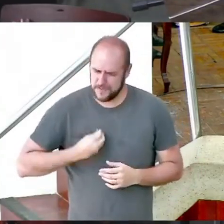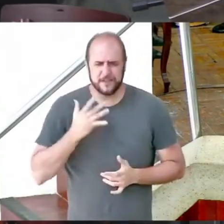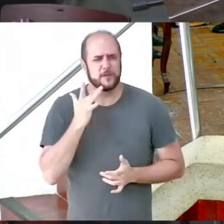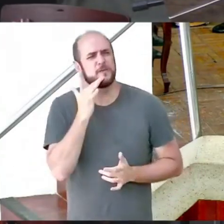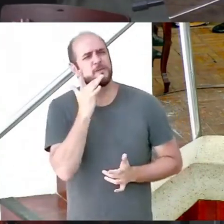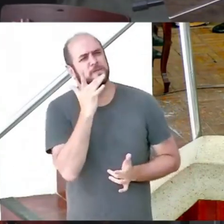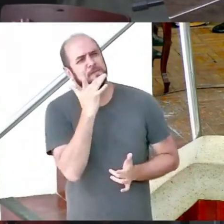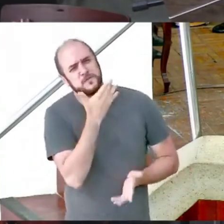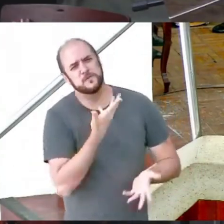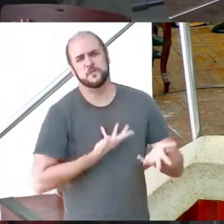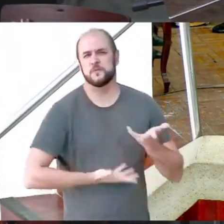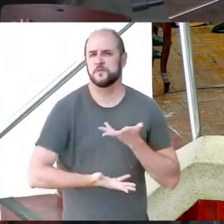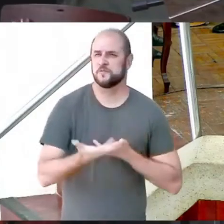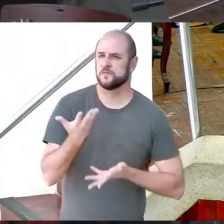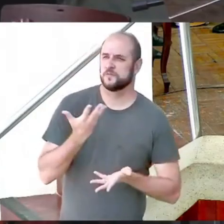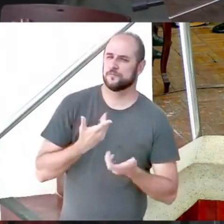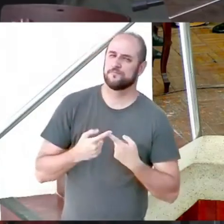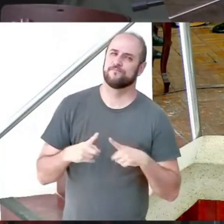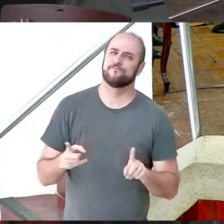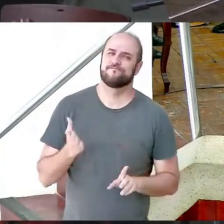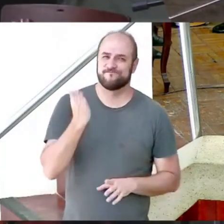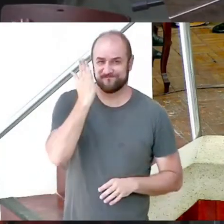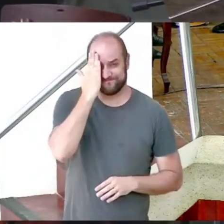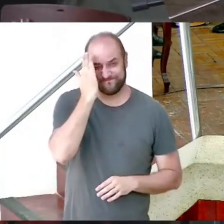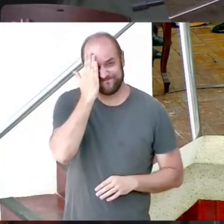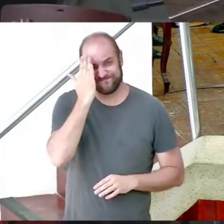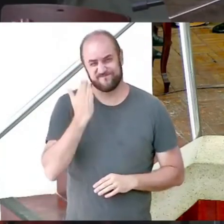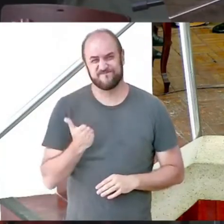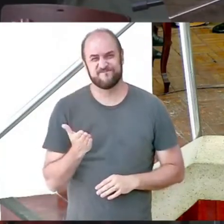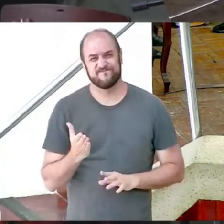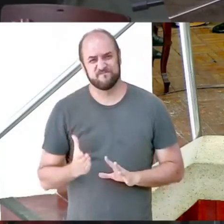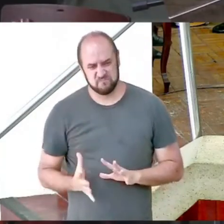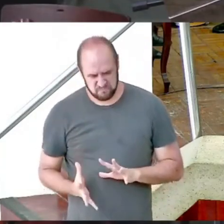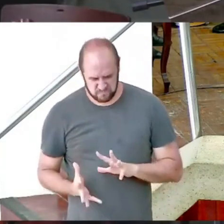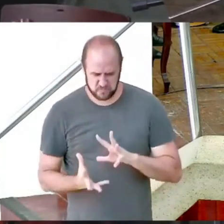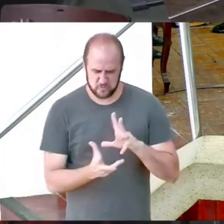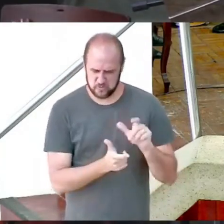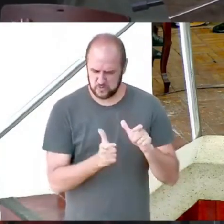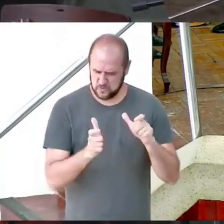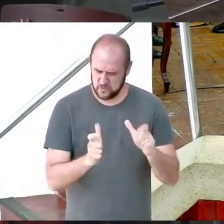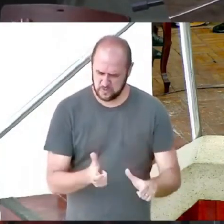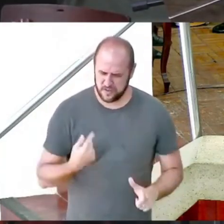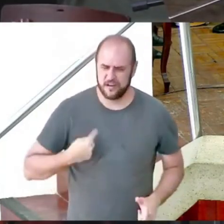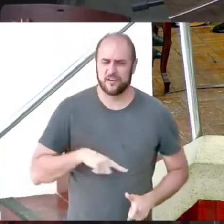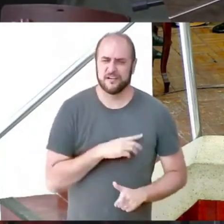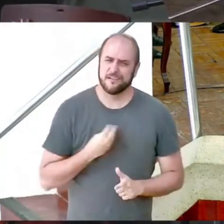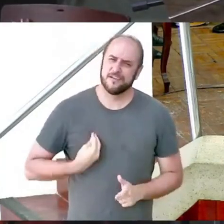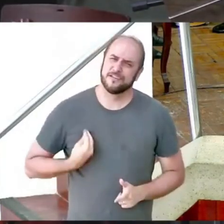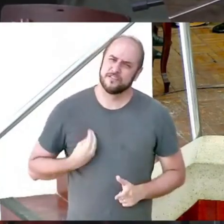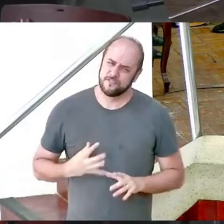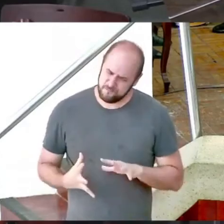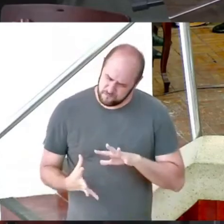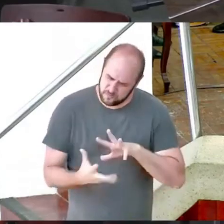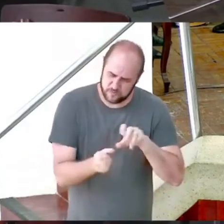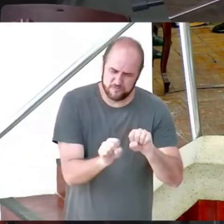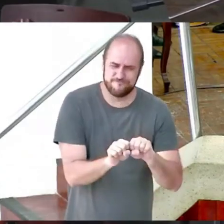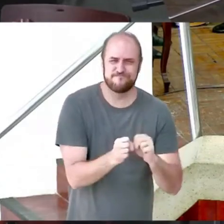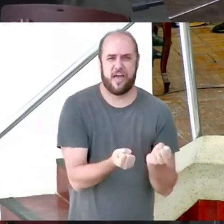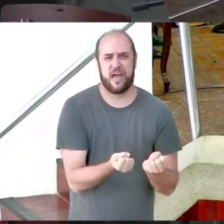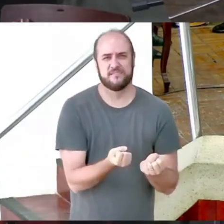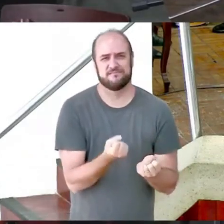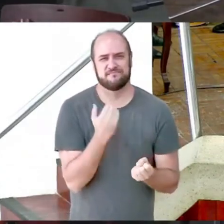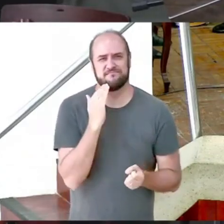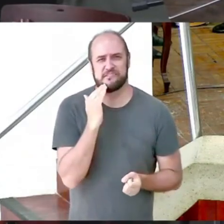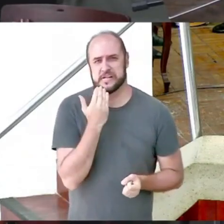aqui no mundo, mas nós sabemos que o mundo onde nós vivemos é um mundo quebrado. Um mundo onde